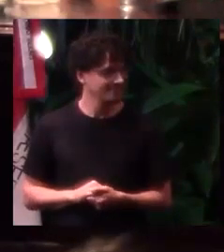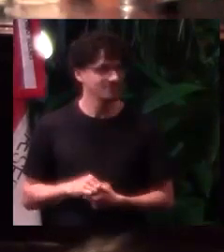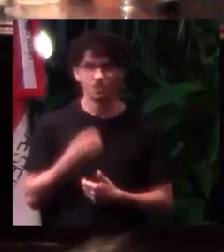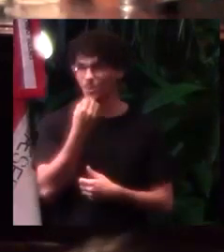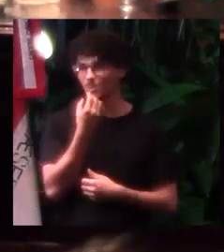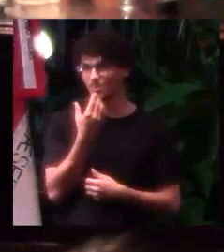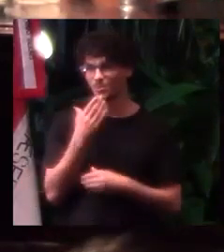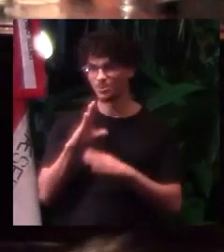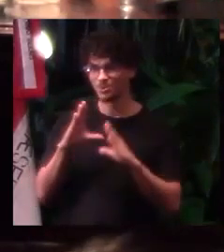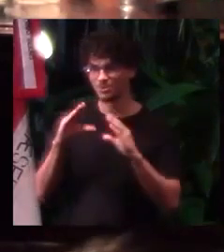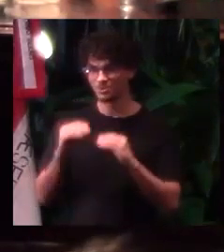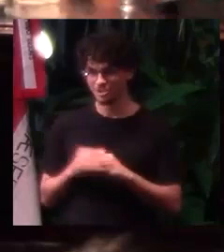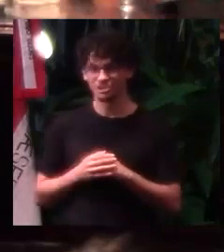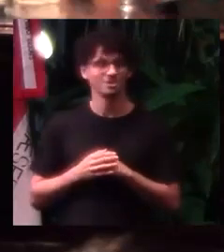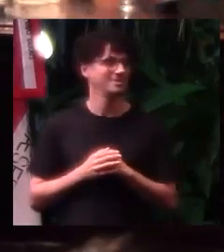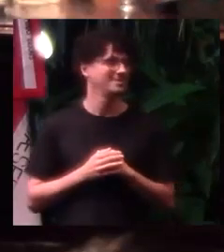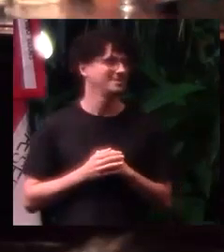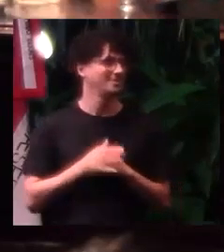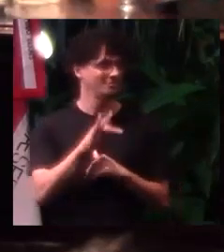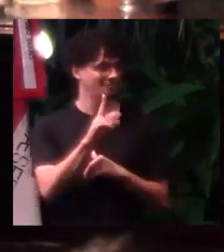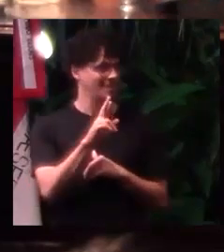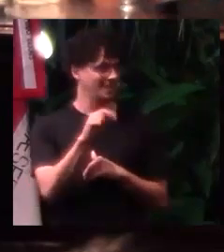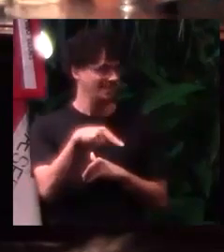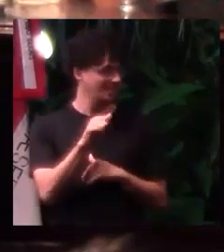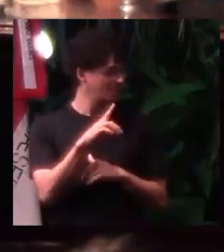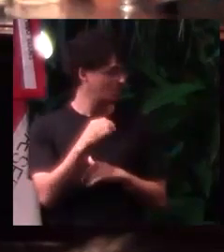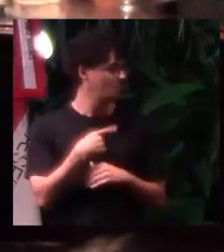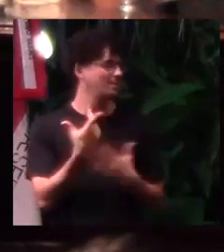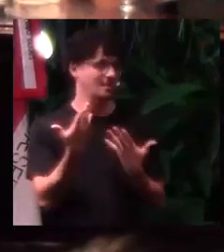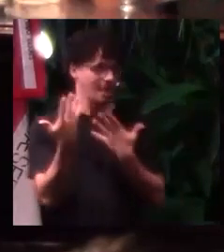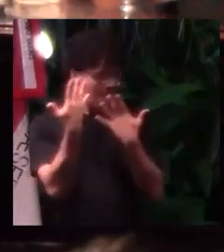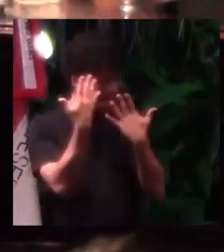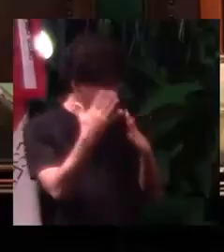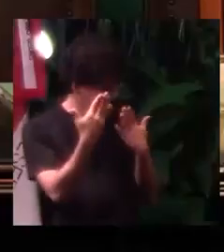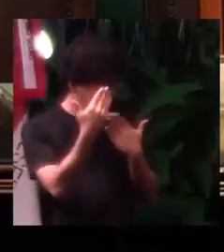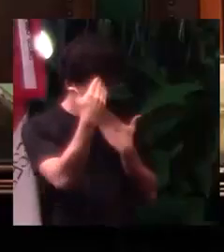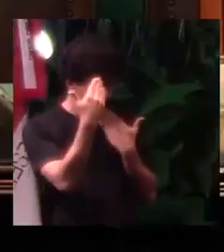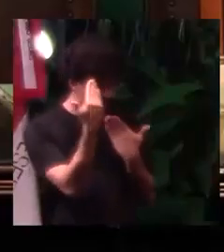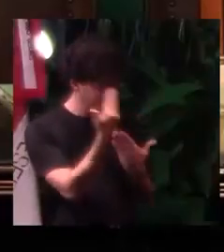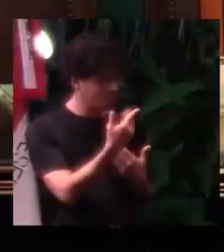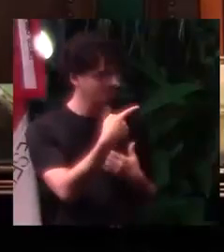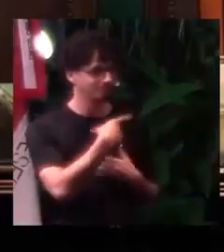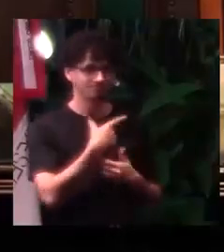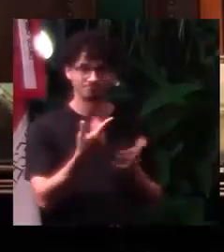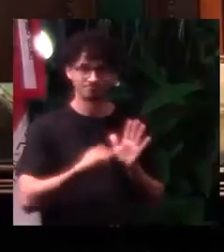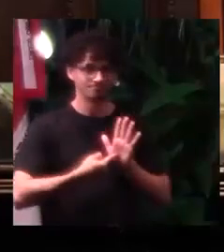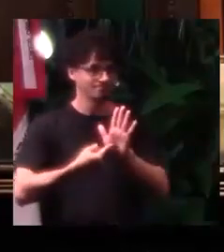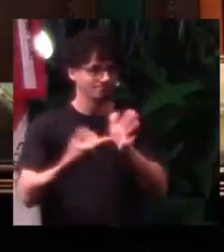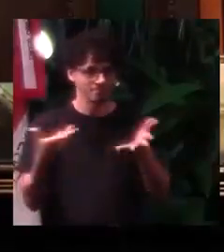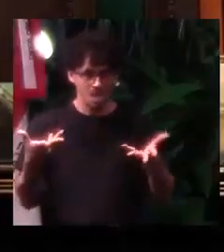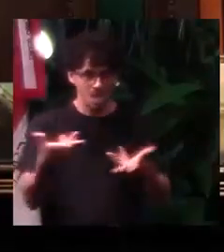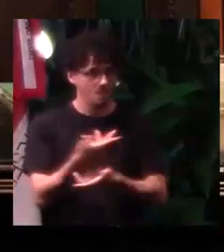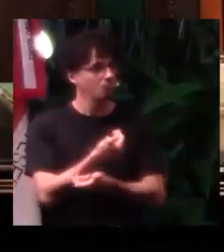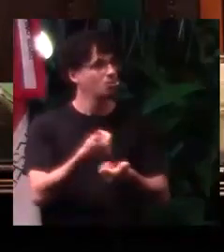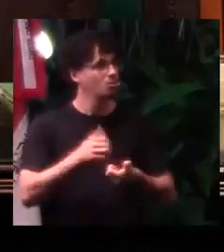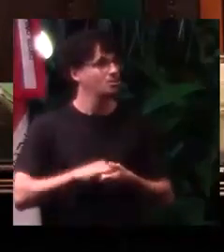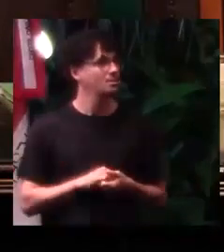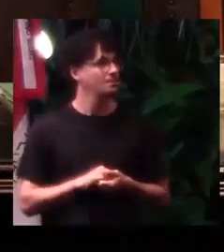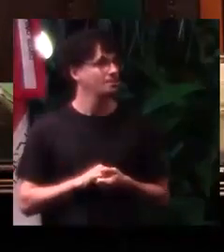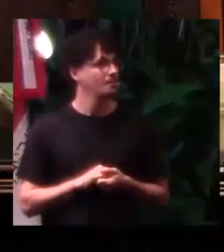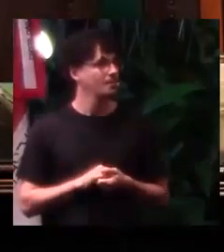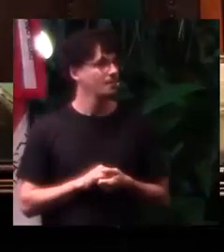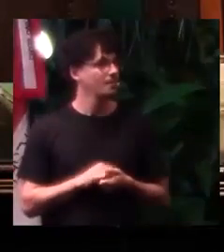Boa noite, doutor Fernando. Boa noite. Congratulá-lo pela excelência da exposição, da conferência,